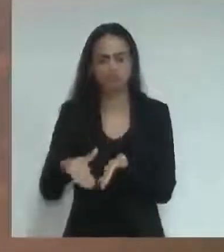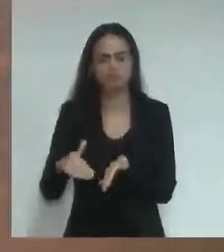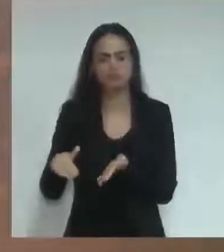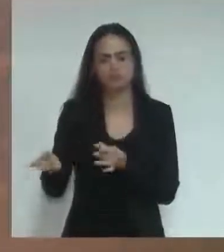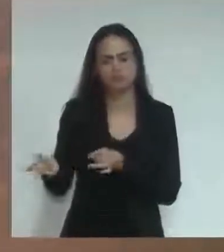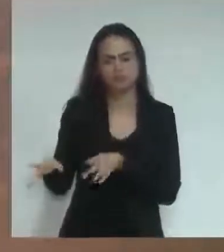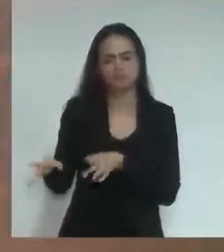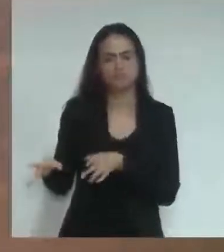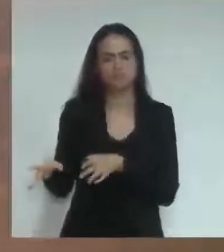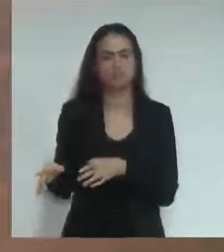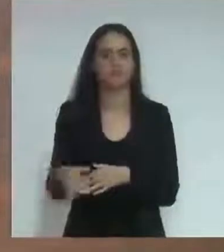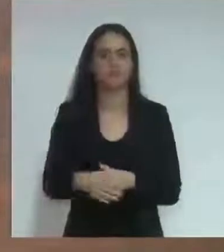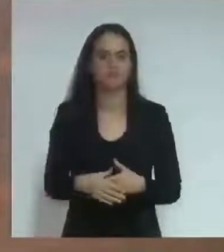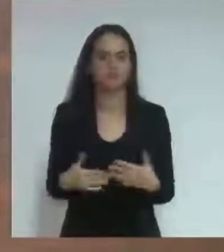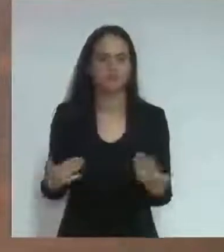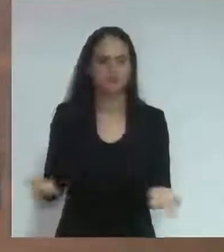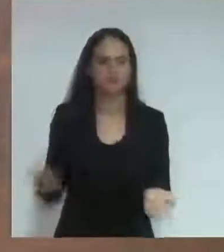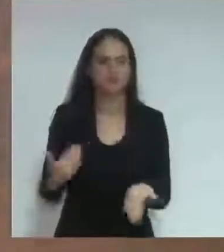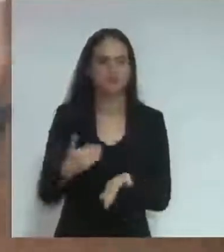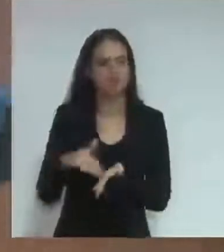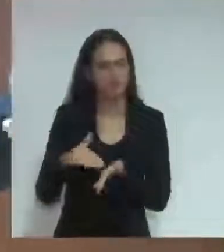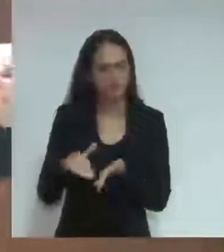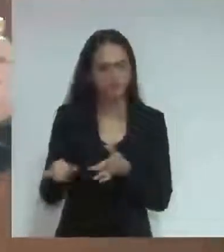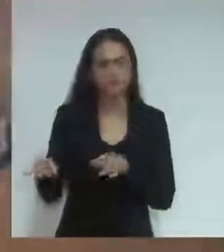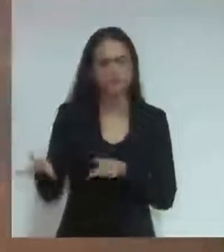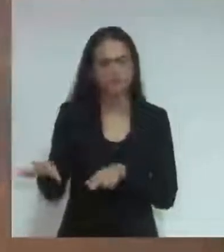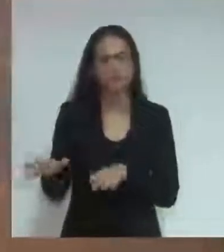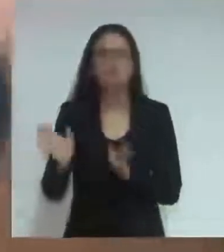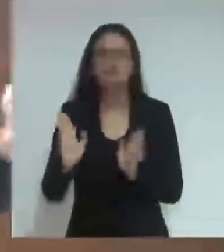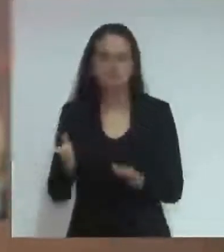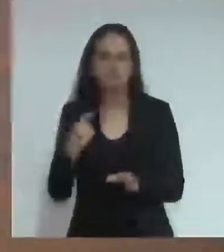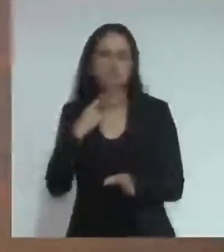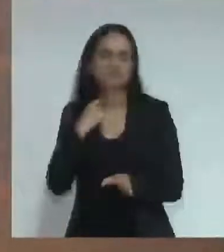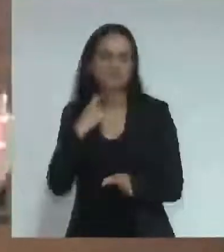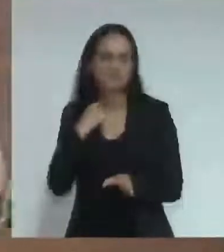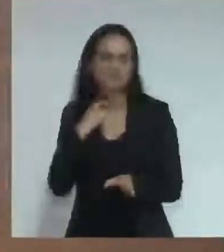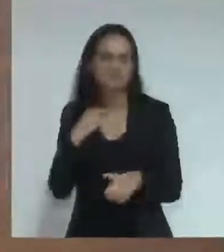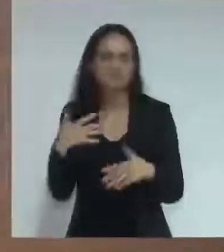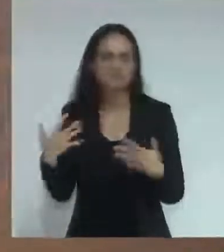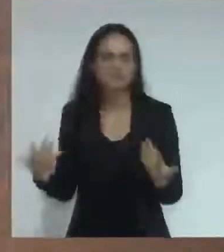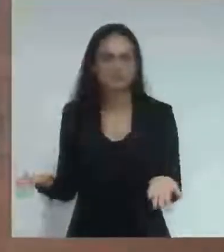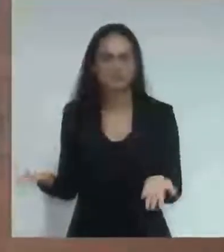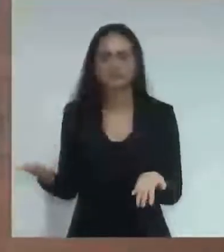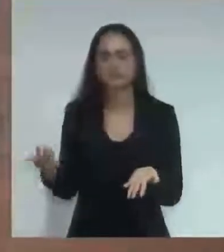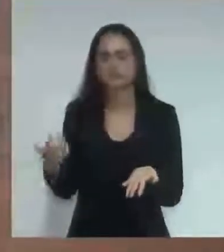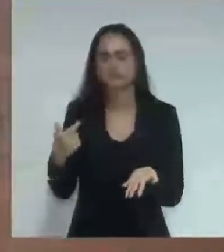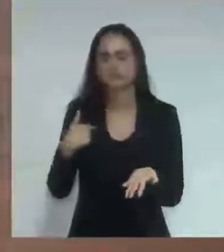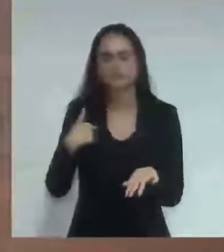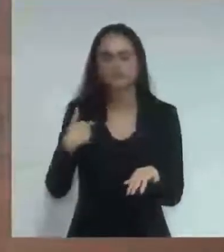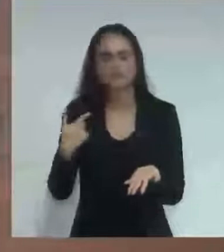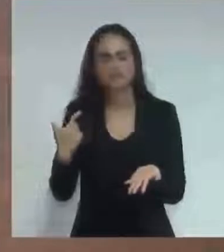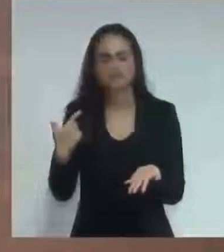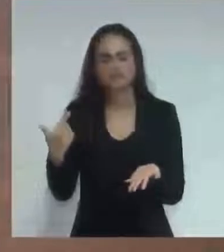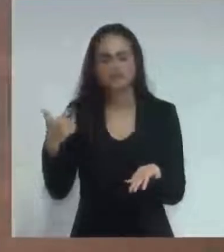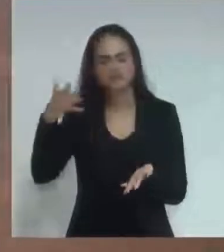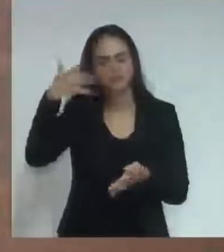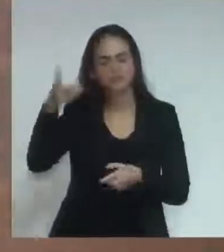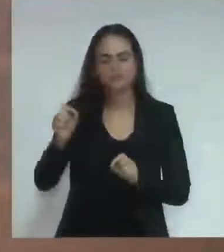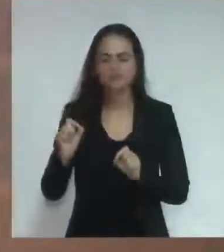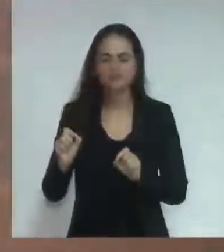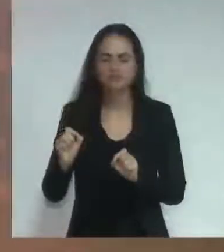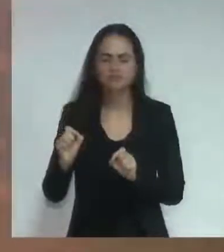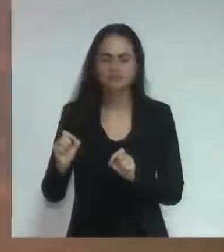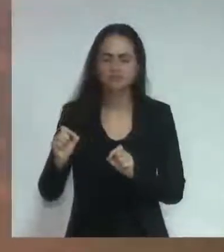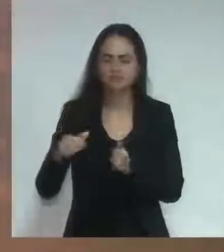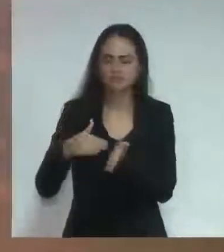né? Todo mundo sabe que é uma saída honrosa. Ele ia sair, encontrou-se um discurso para uma saída honrosa. É disso que se trata.